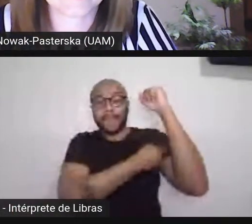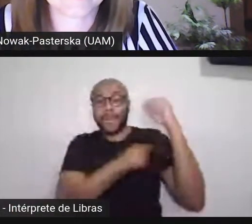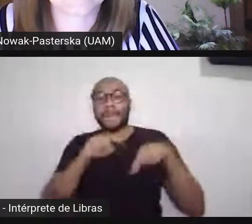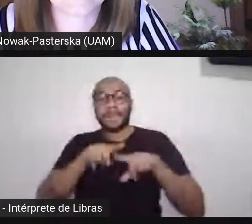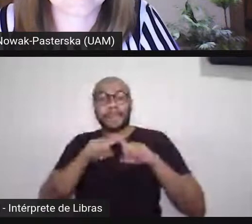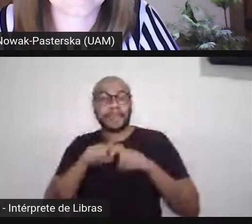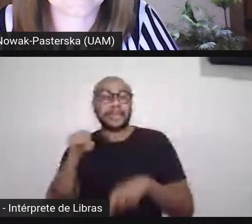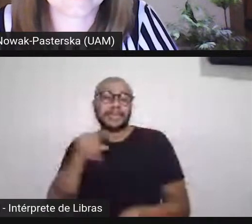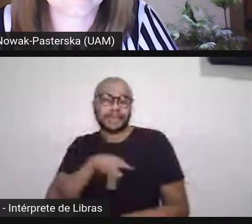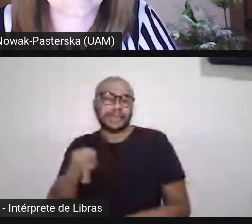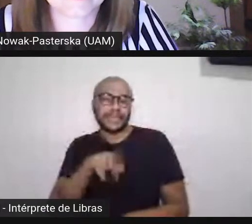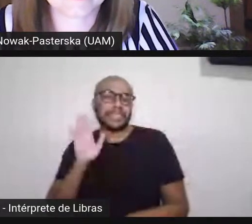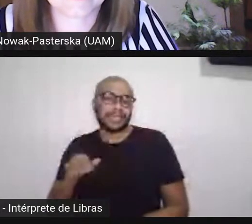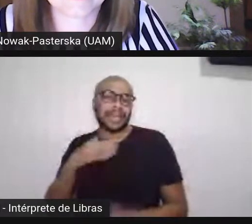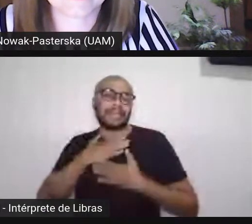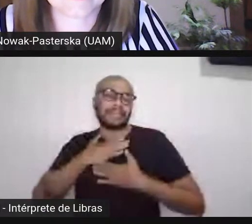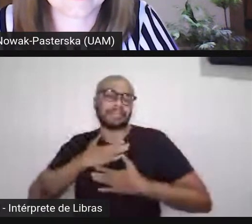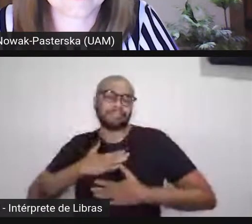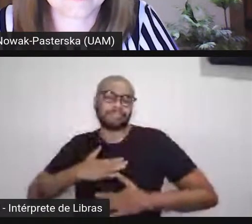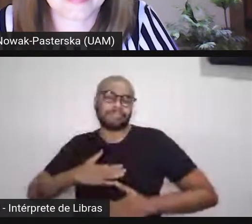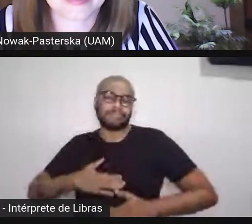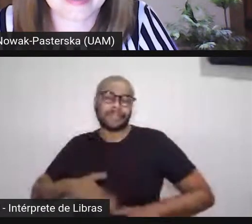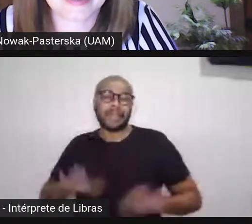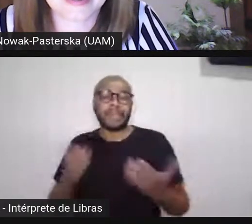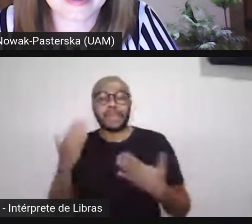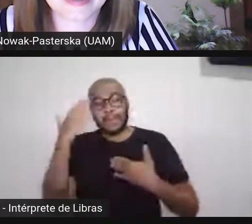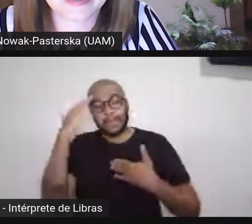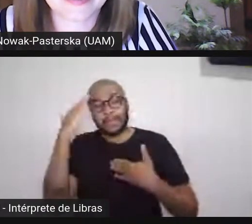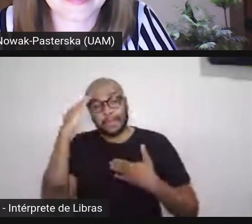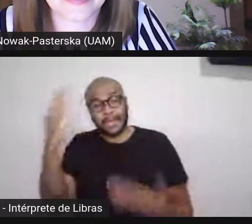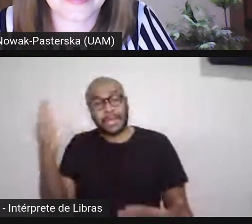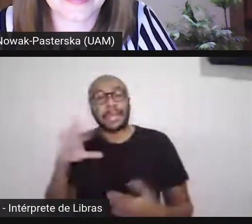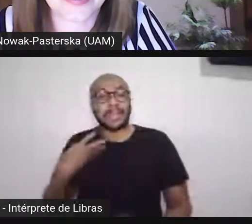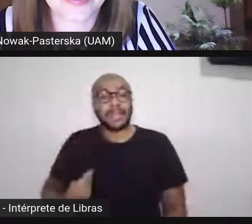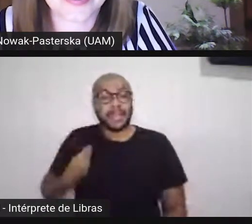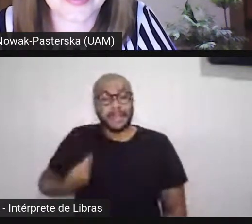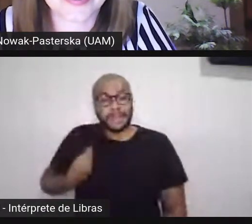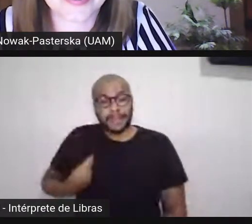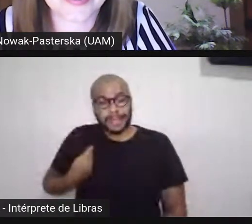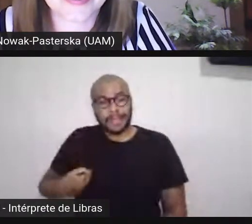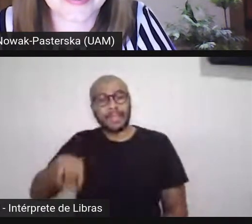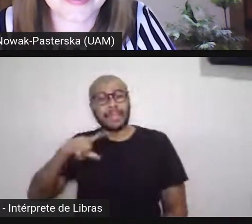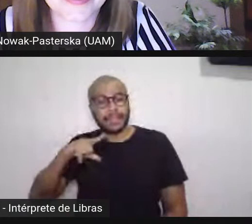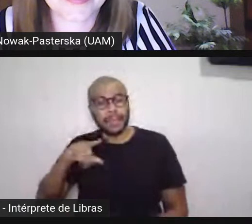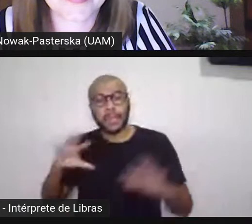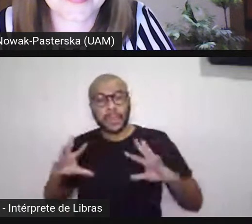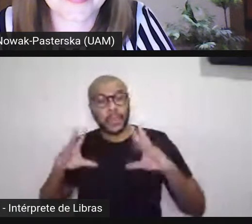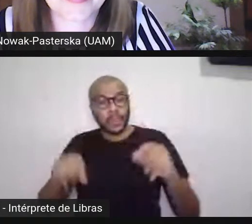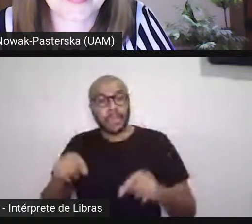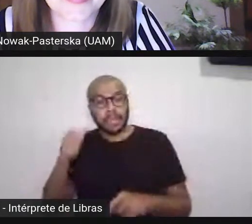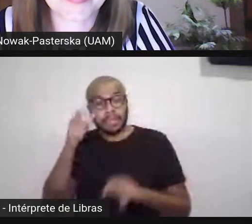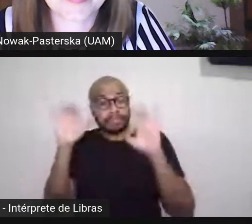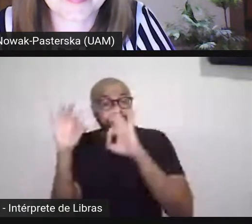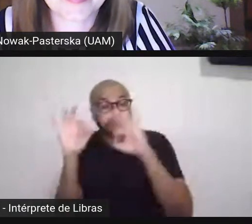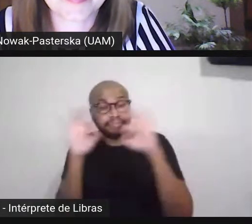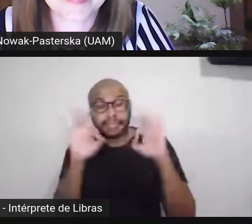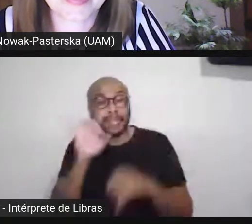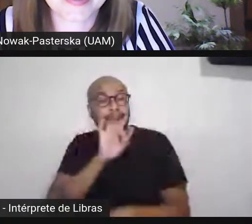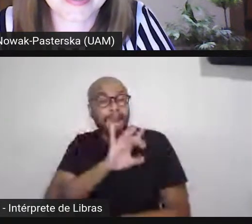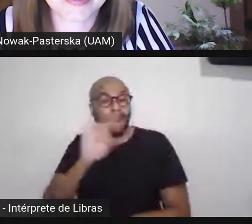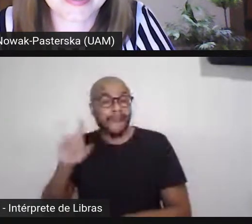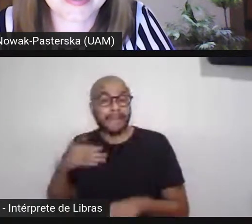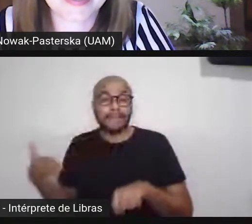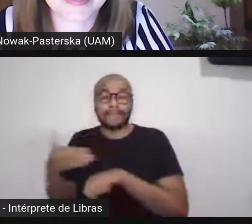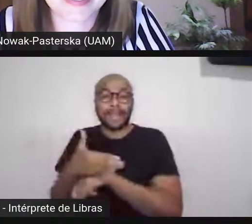professora gostaria já de descansar. Queria agradecer muito a presença de todo o público que veio